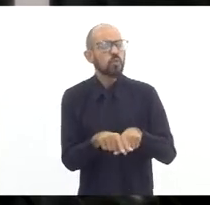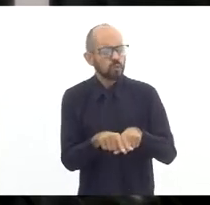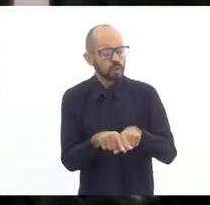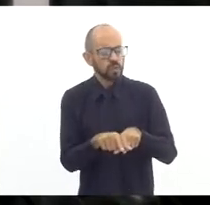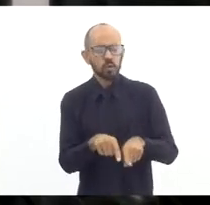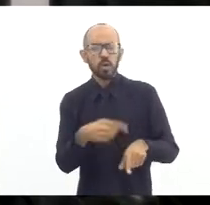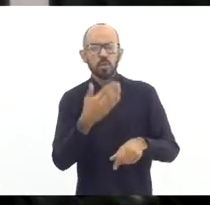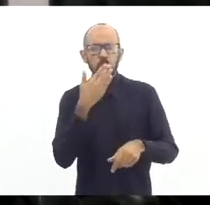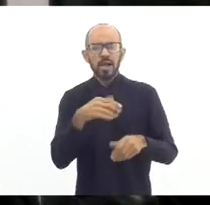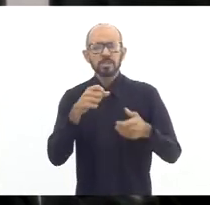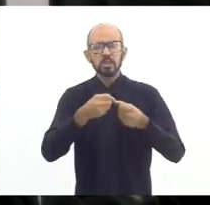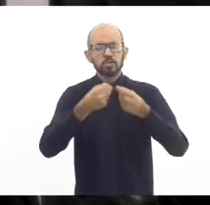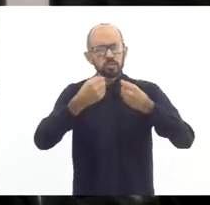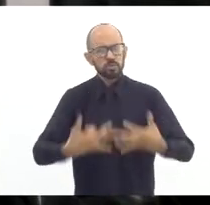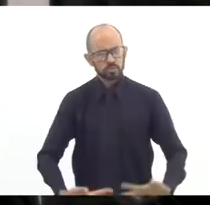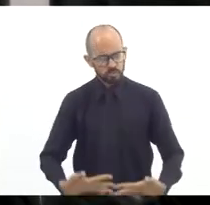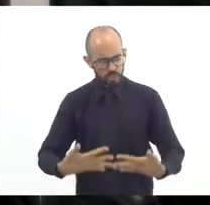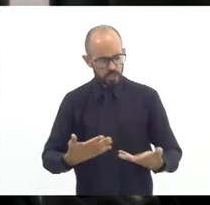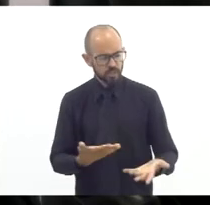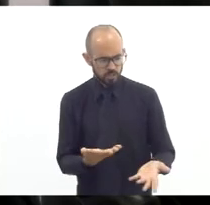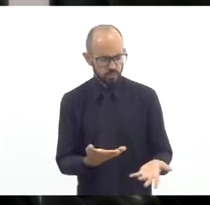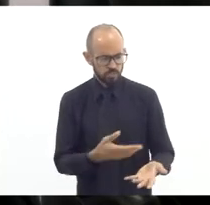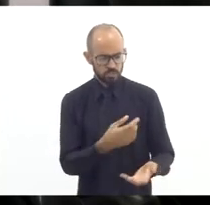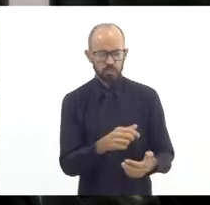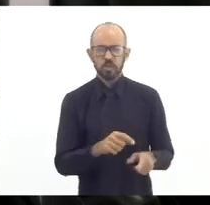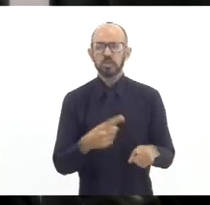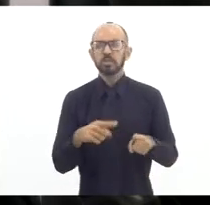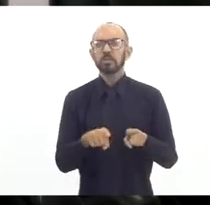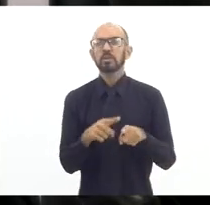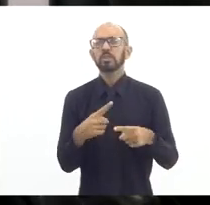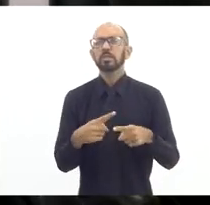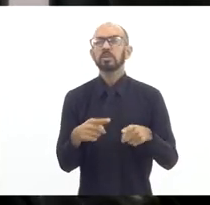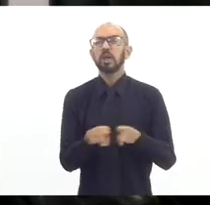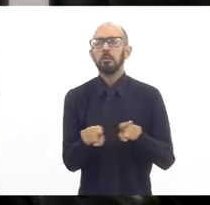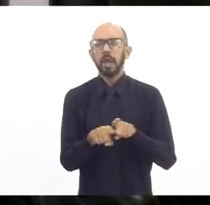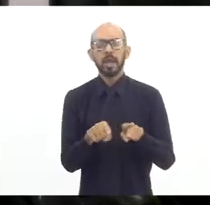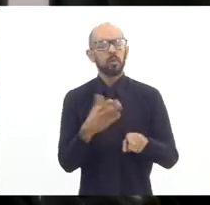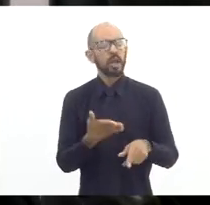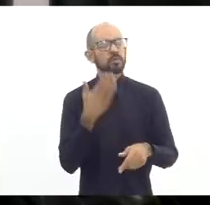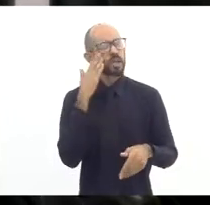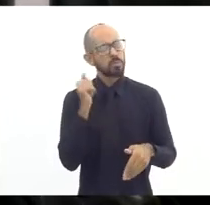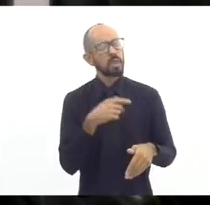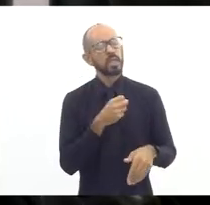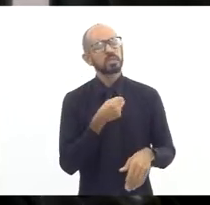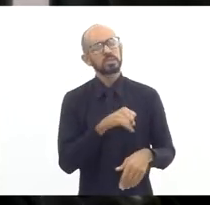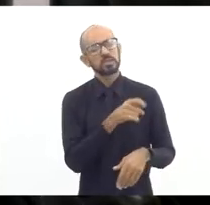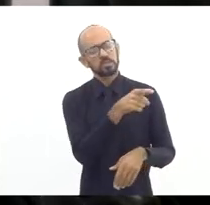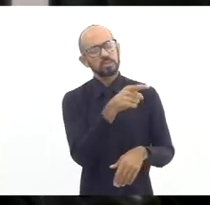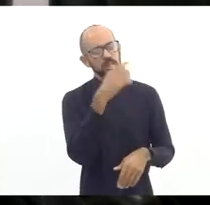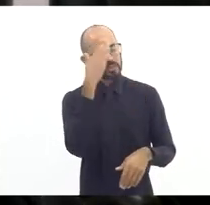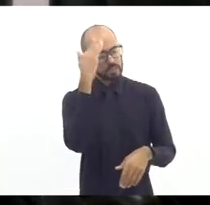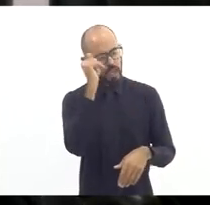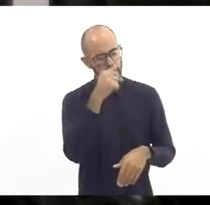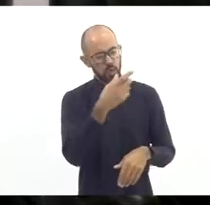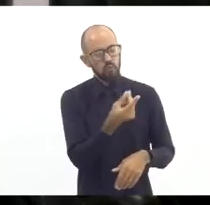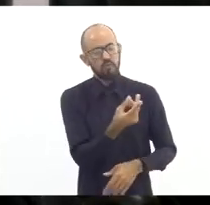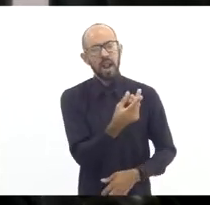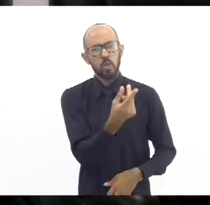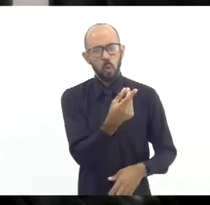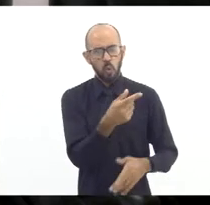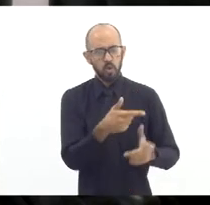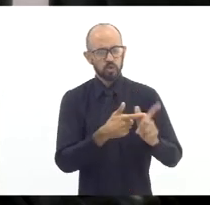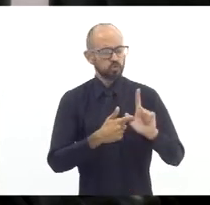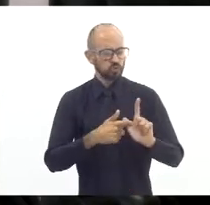são os detalhes desse convênio. E queria saber se Vossa Senhoria conhece o valor atual inscrito em dívida